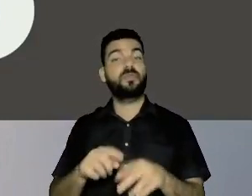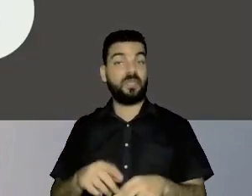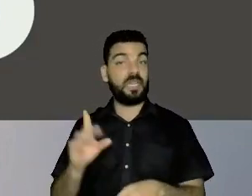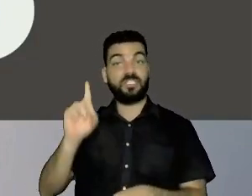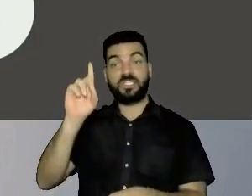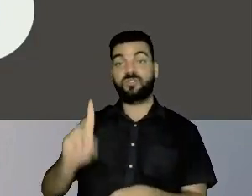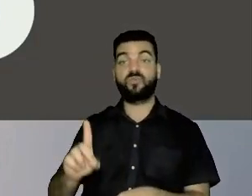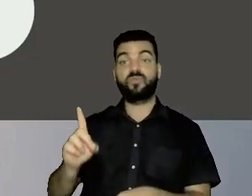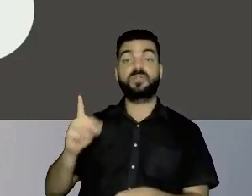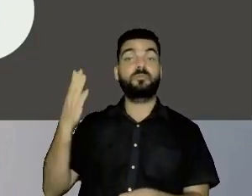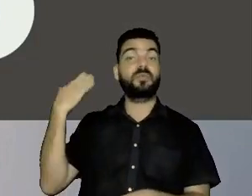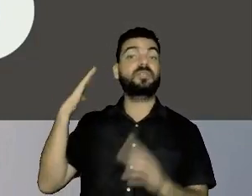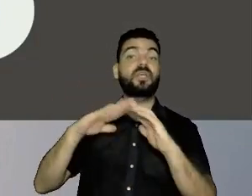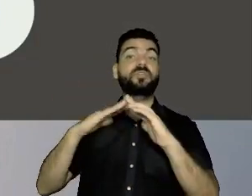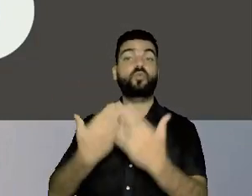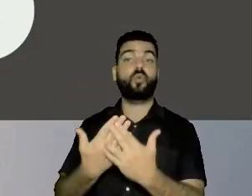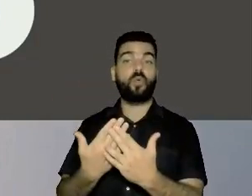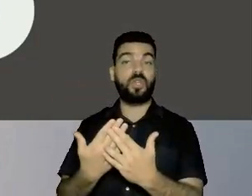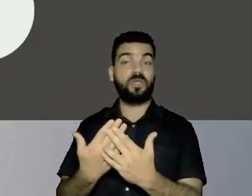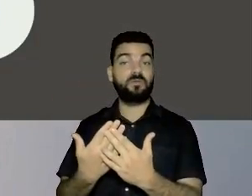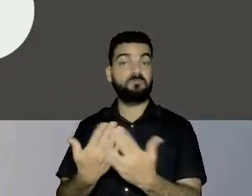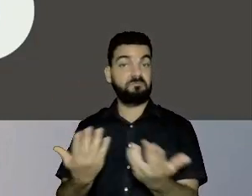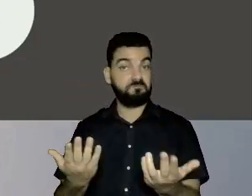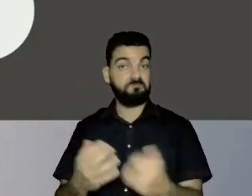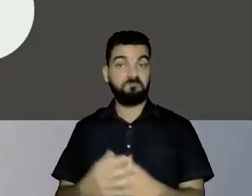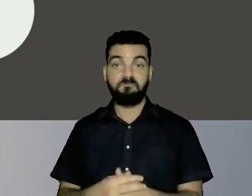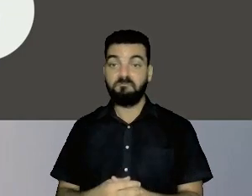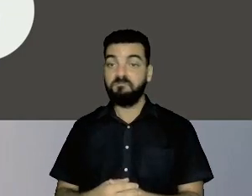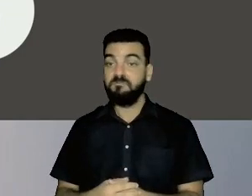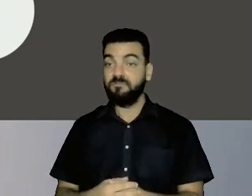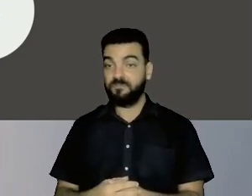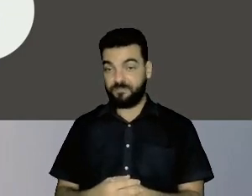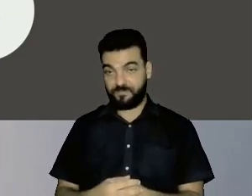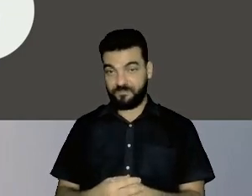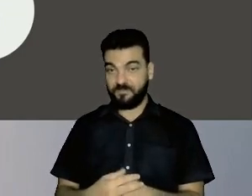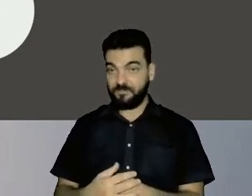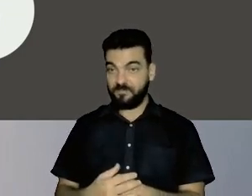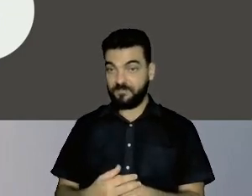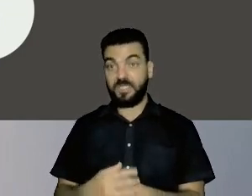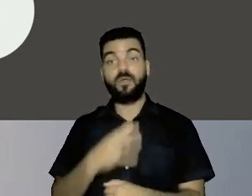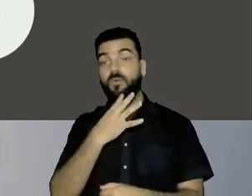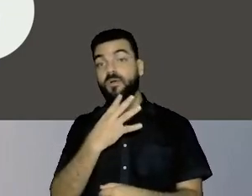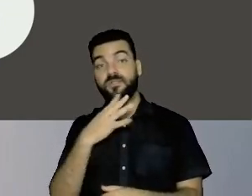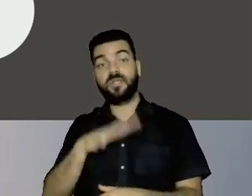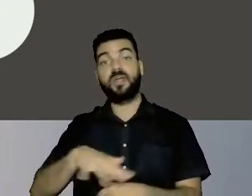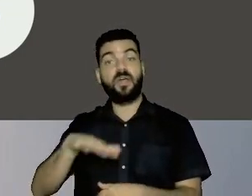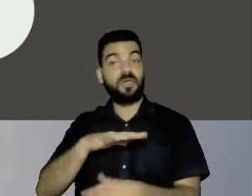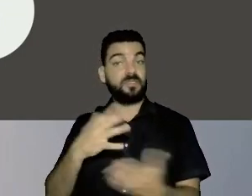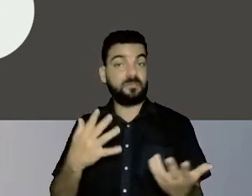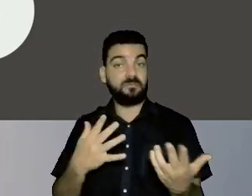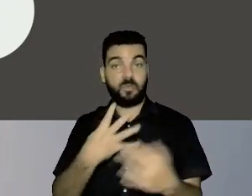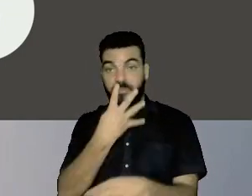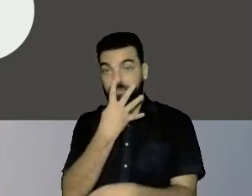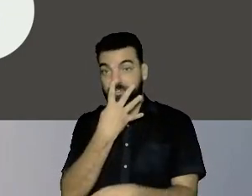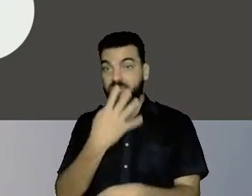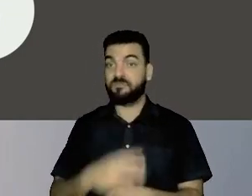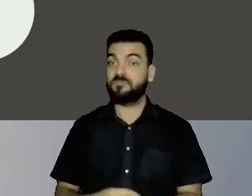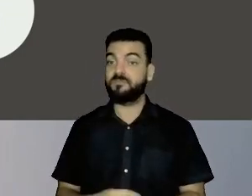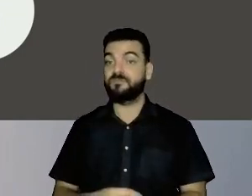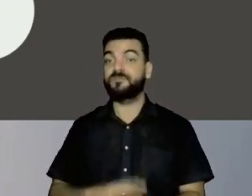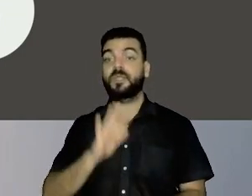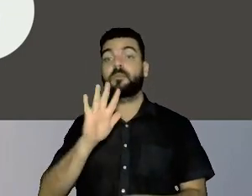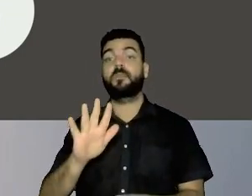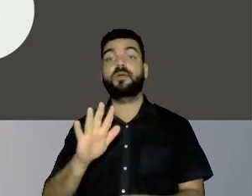Georgina de Albuquerque, que também chegou a ser diretora da Escola Nacional de Belas Artes, e que tinha uma